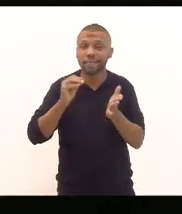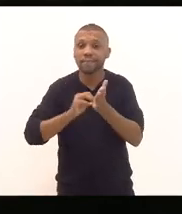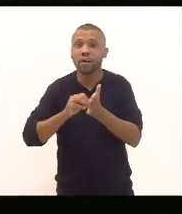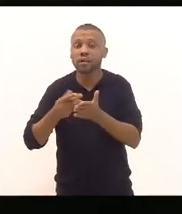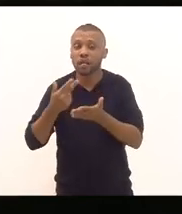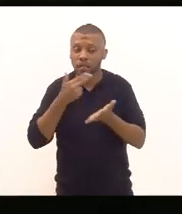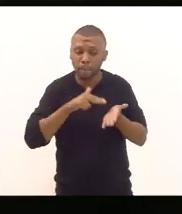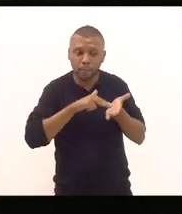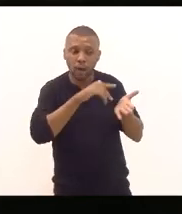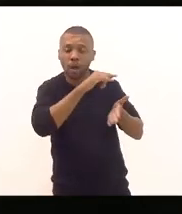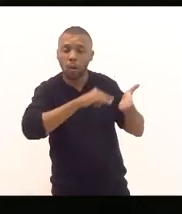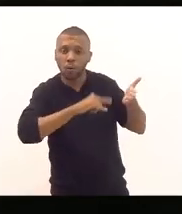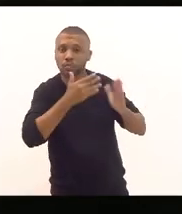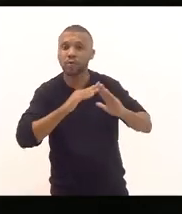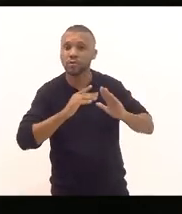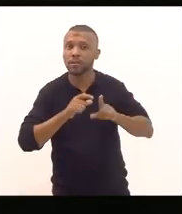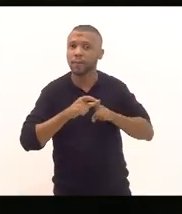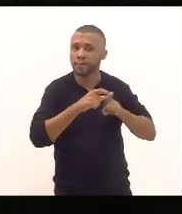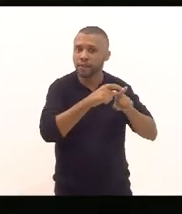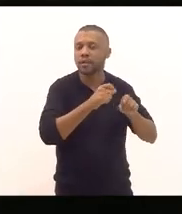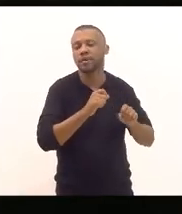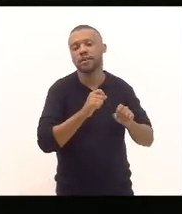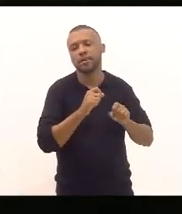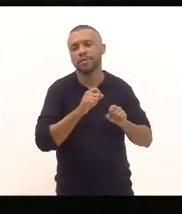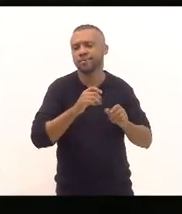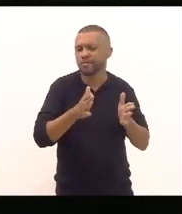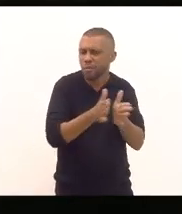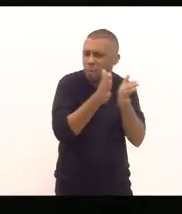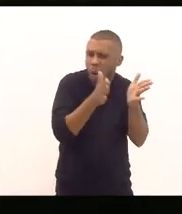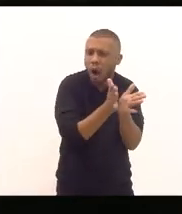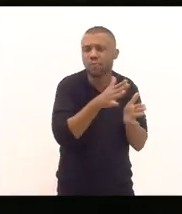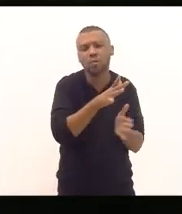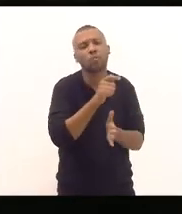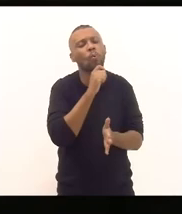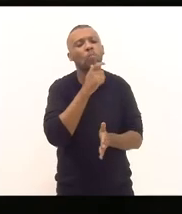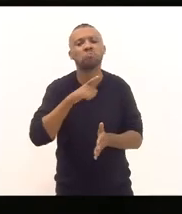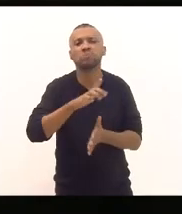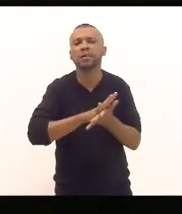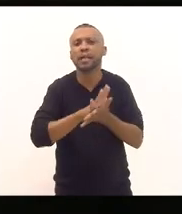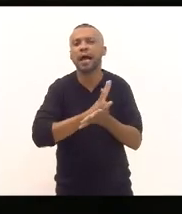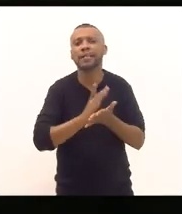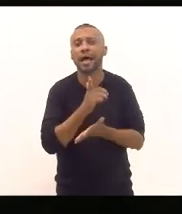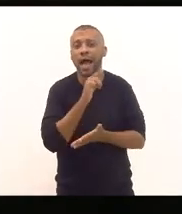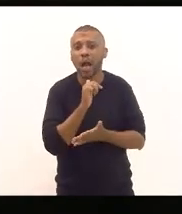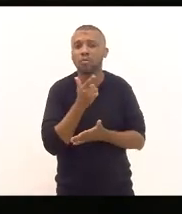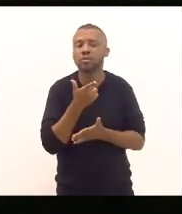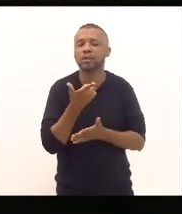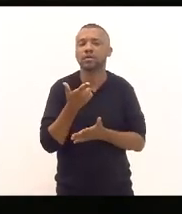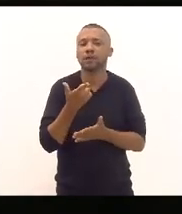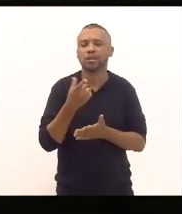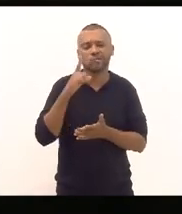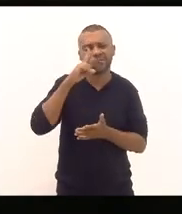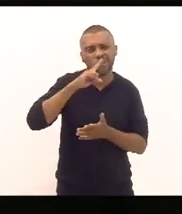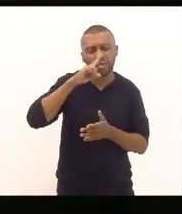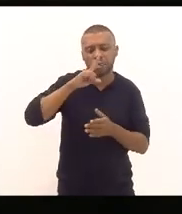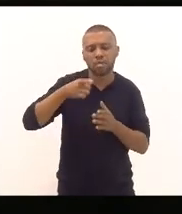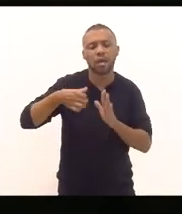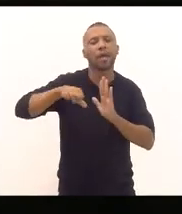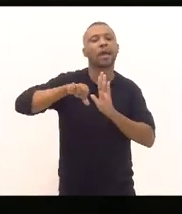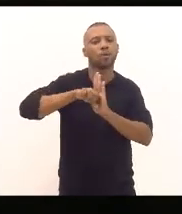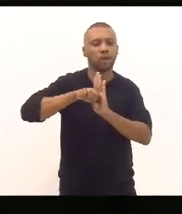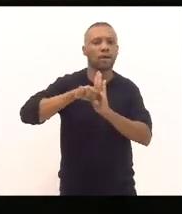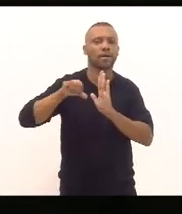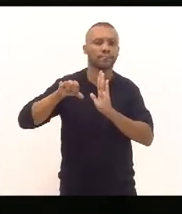na casa do morador da Periferia dos loteamentos irregulares e clandestinos com frequência não existe a água chega de forma irregular a partir do momento